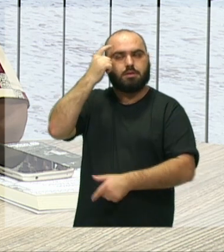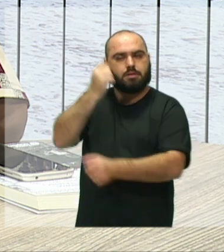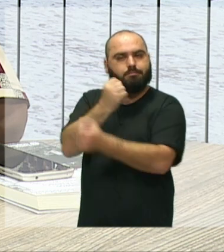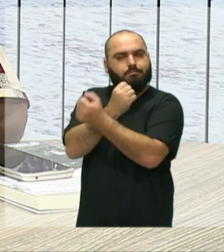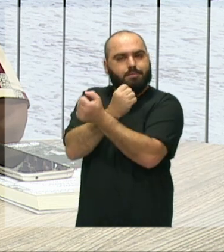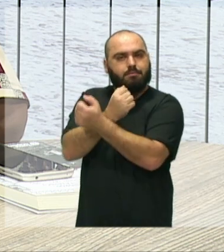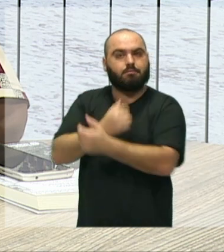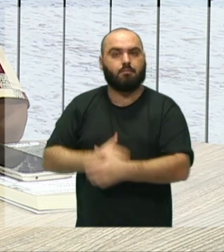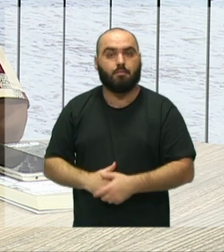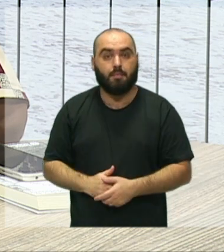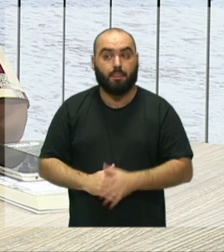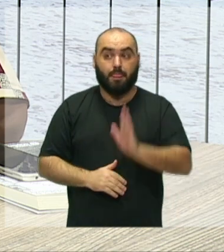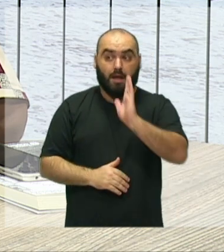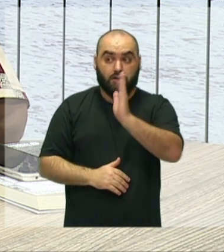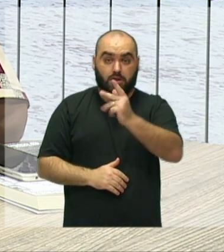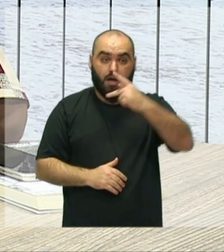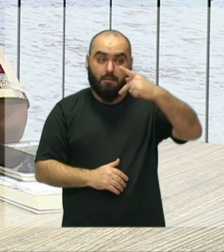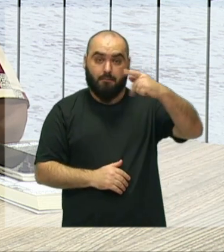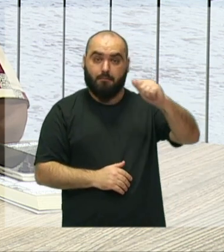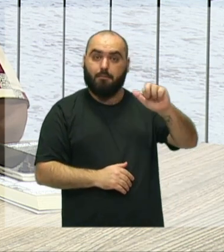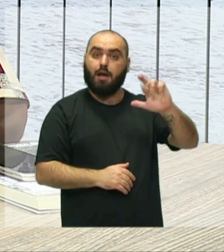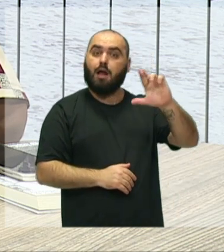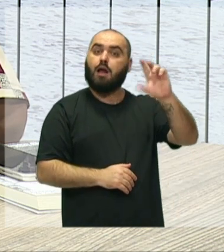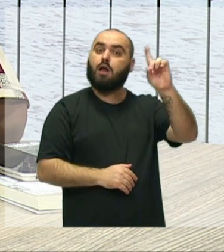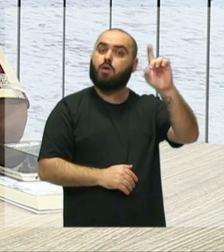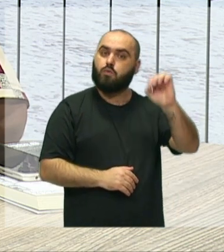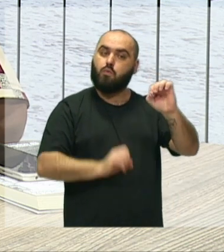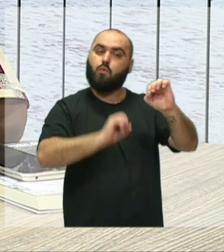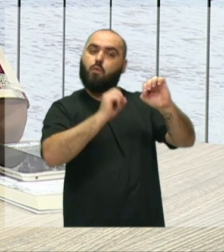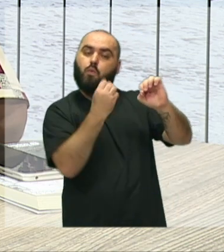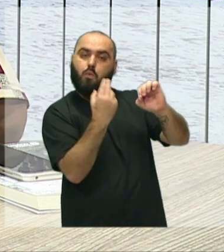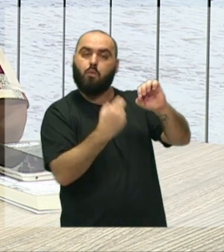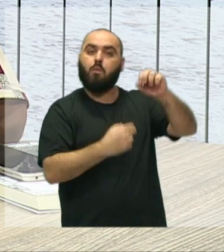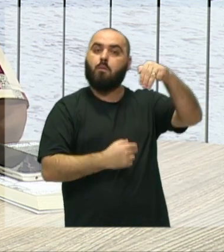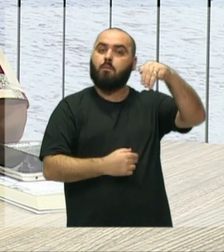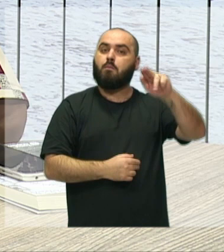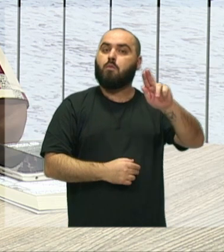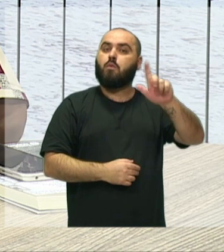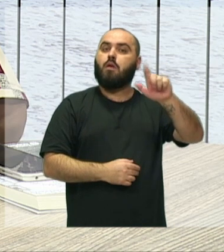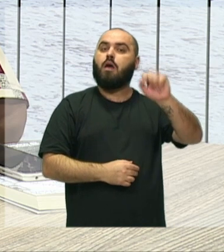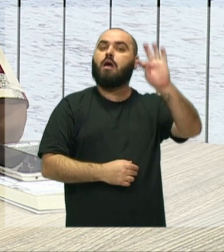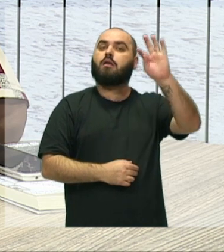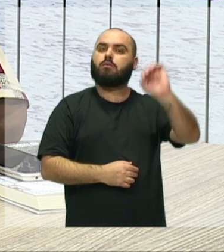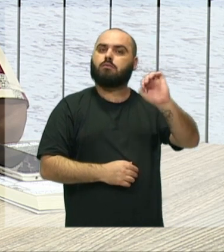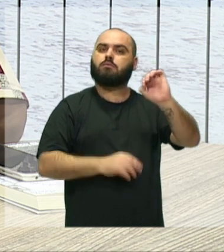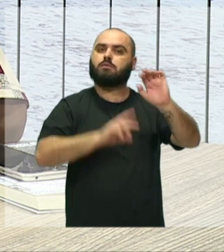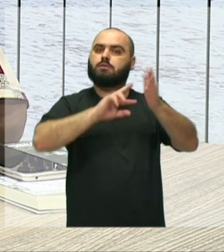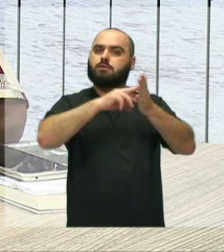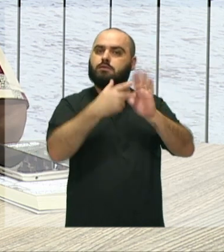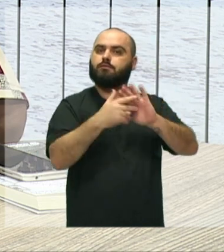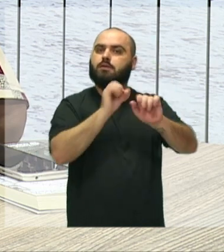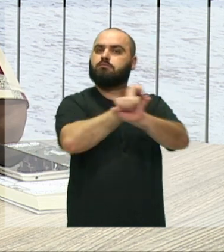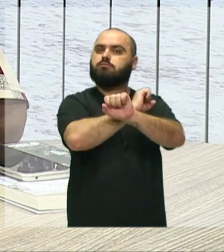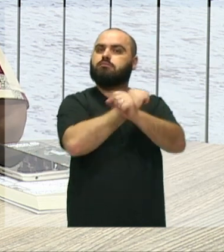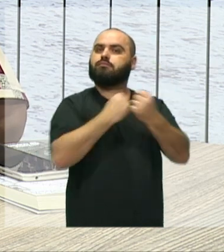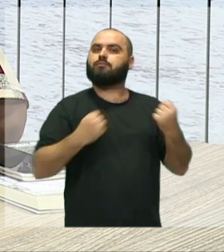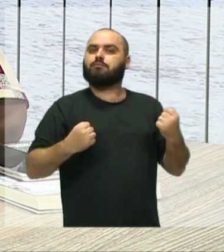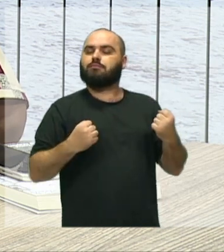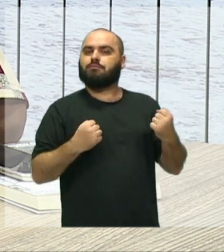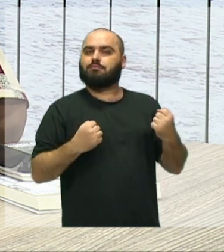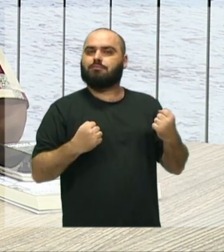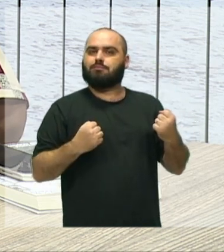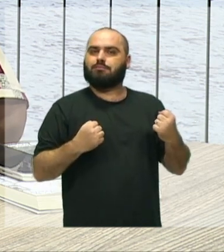de pardo, de mulato, está caracterizando essa pessoa na condição de liberto. Então é uma forma de dividir a